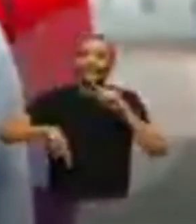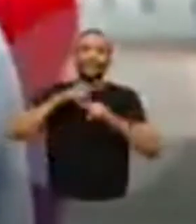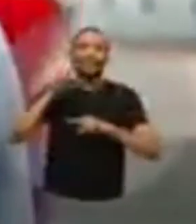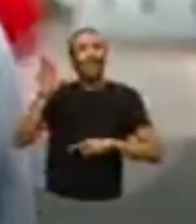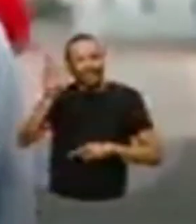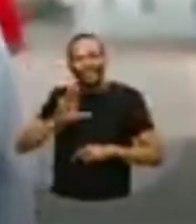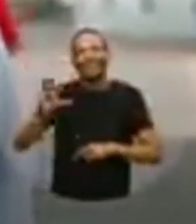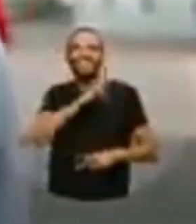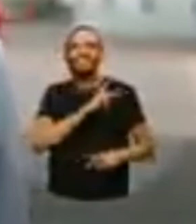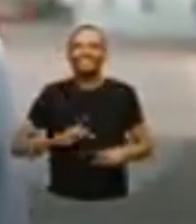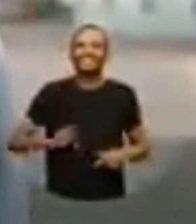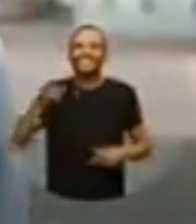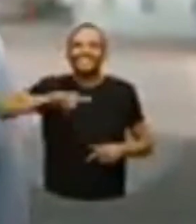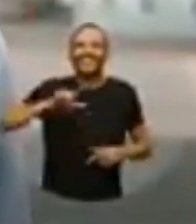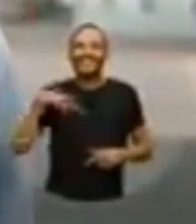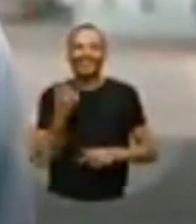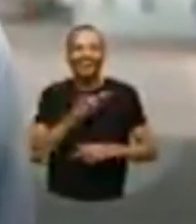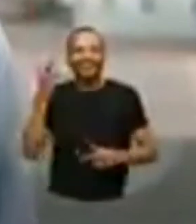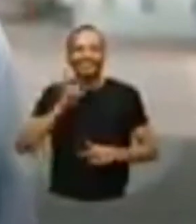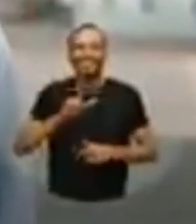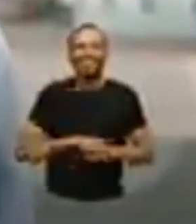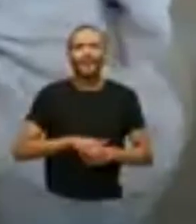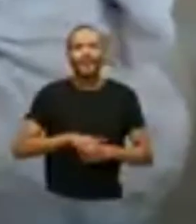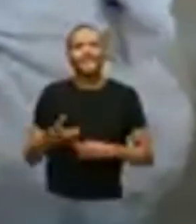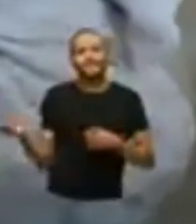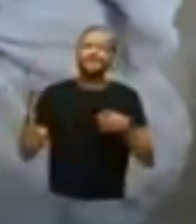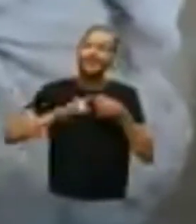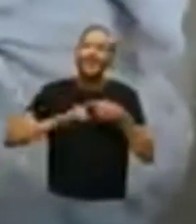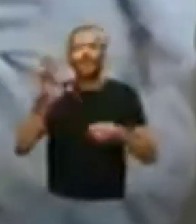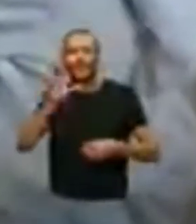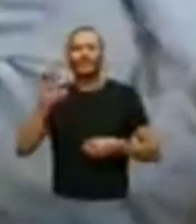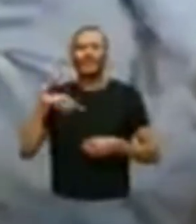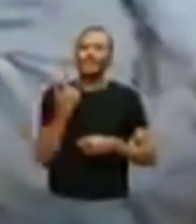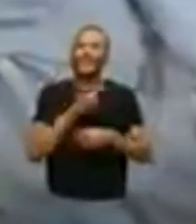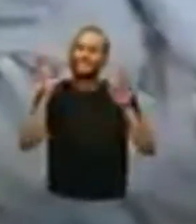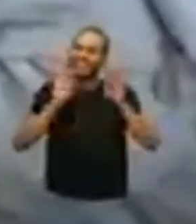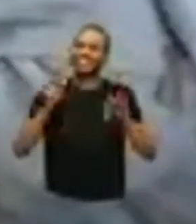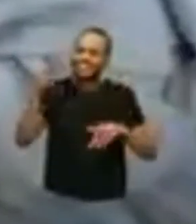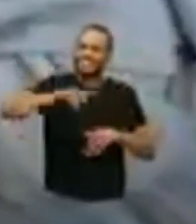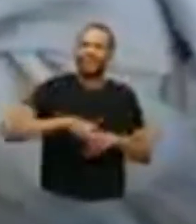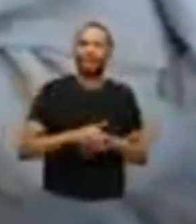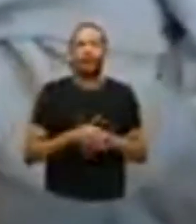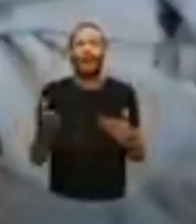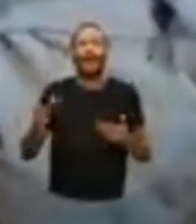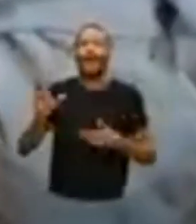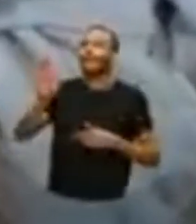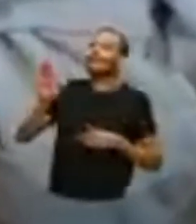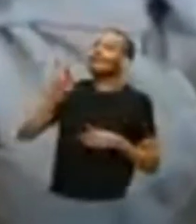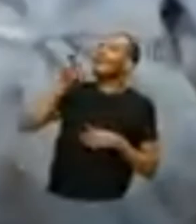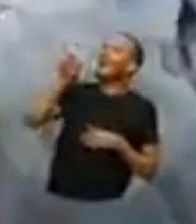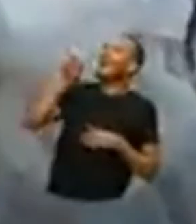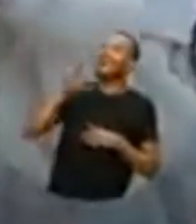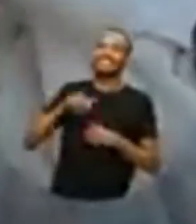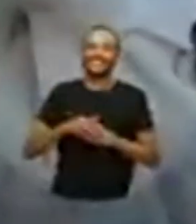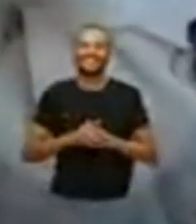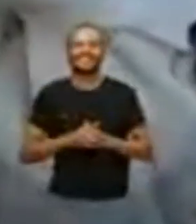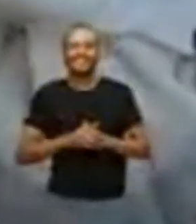para voar e com o Lula presidente a gente vai conseguir. Volta pra gente ser feliz de novo. Mas, lá, lá.